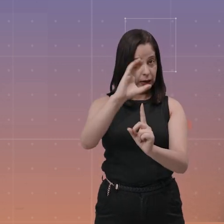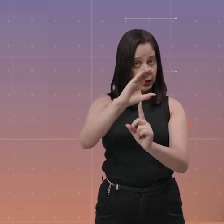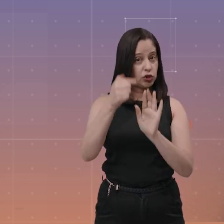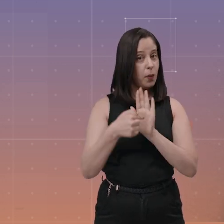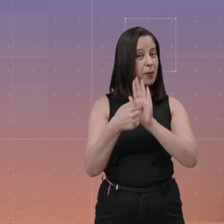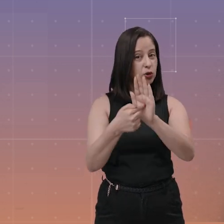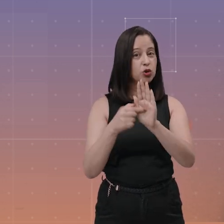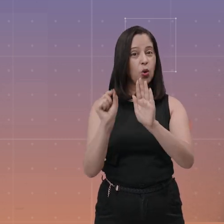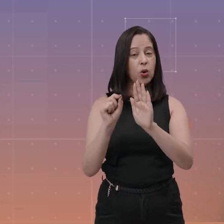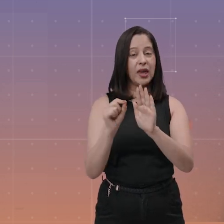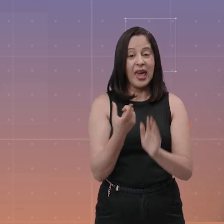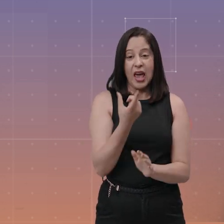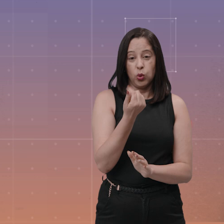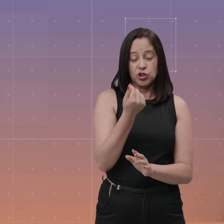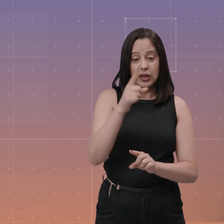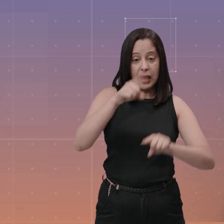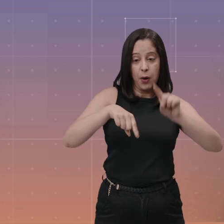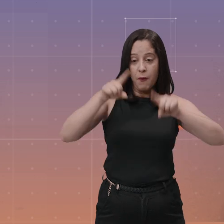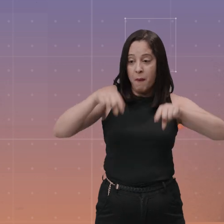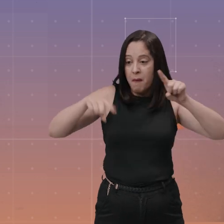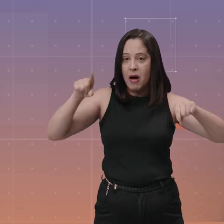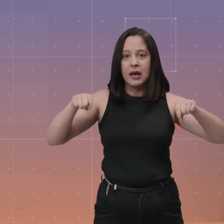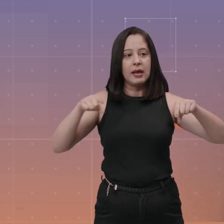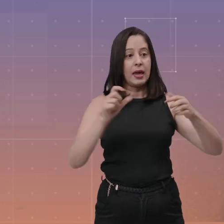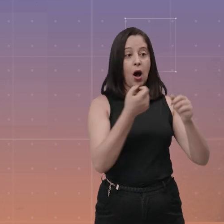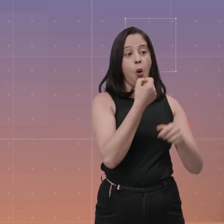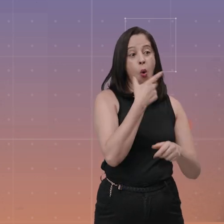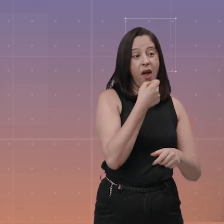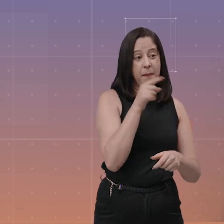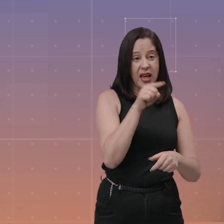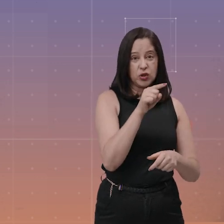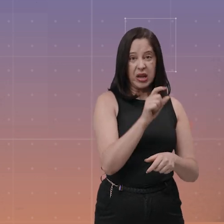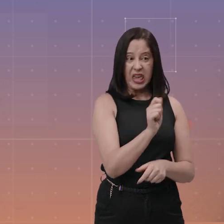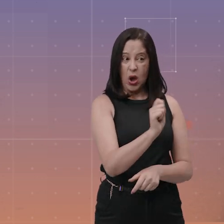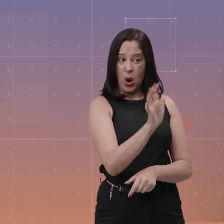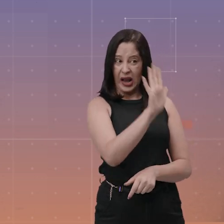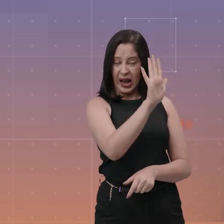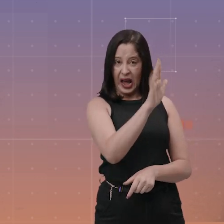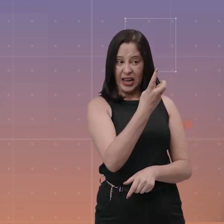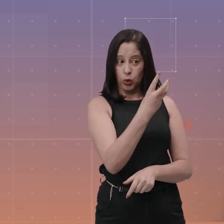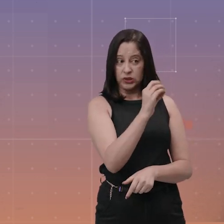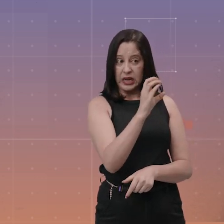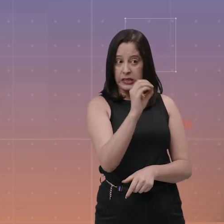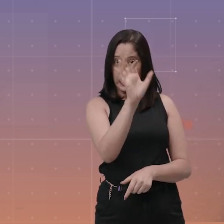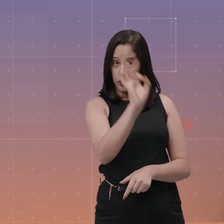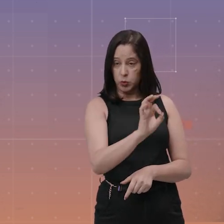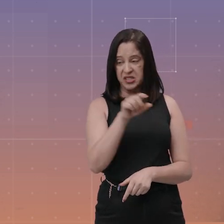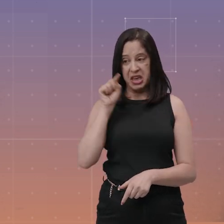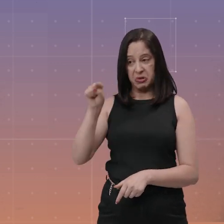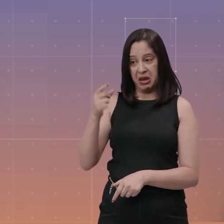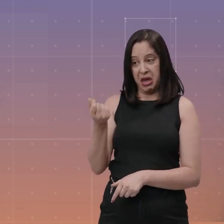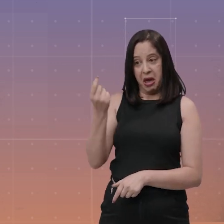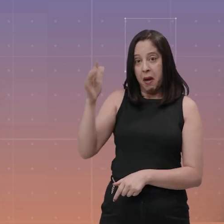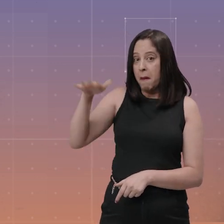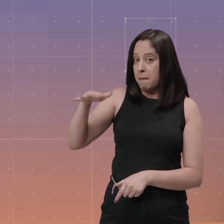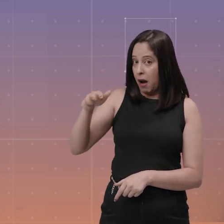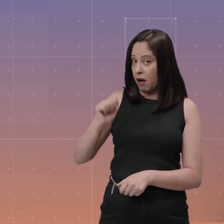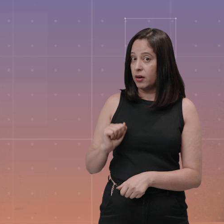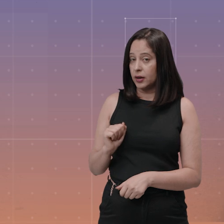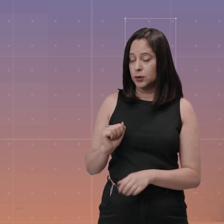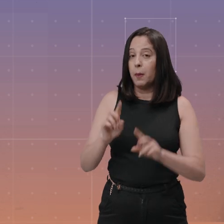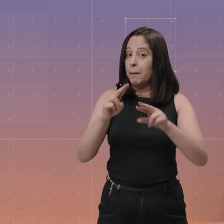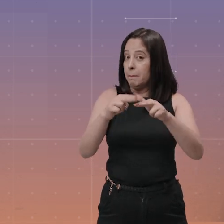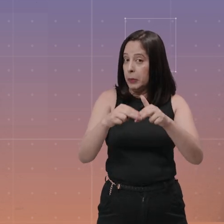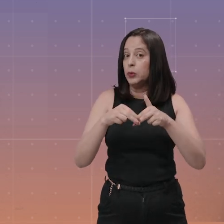a variação de preços de um mesmo medicamento pode ser de mais de 300% em diferentes farmácias.